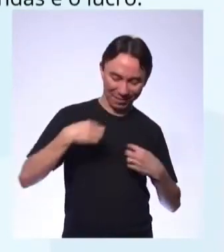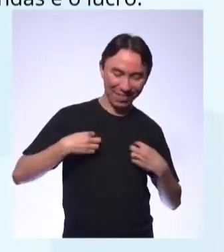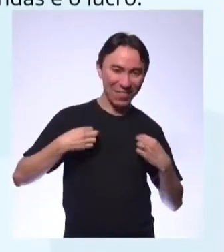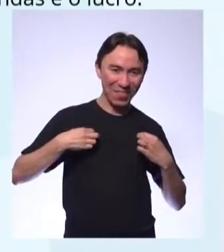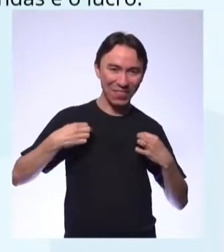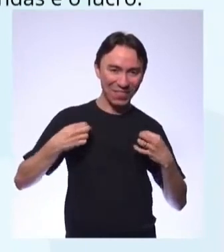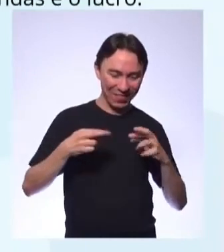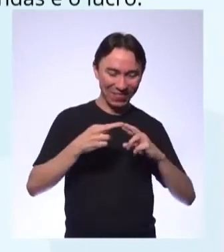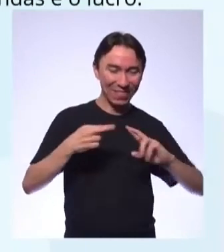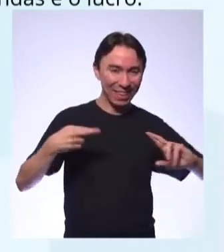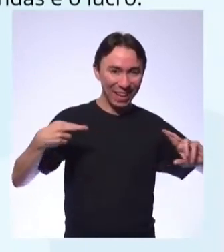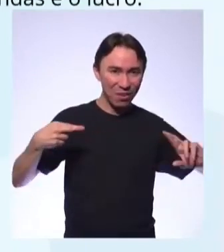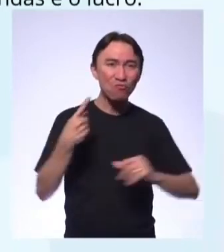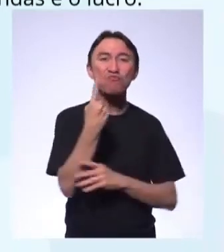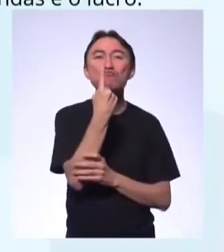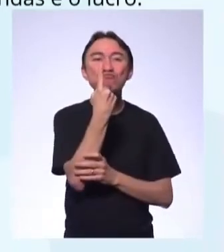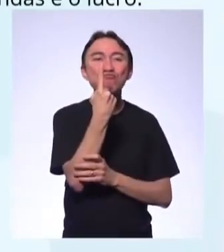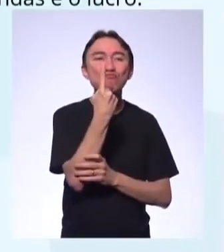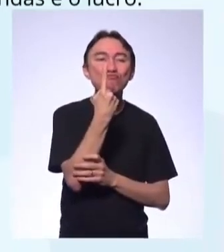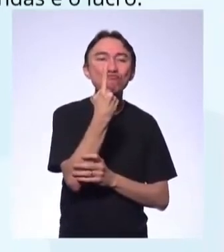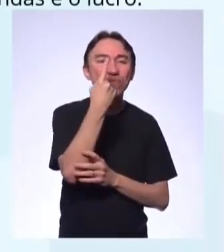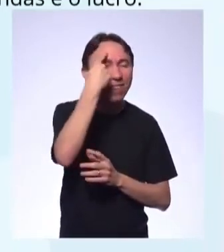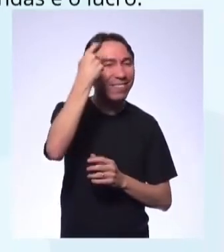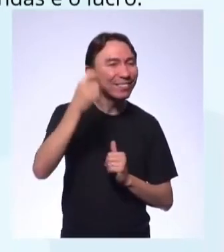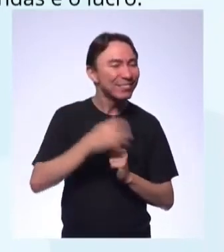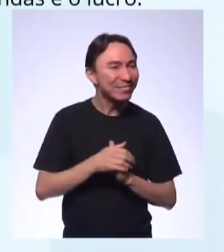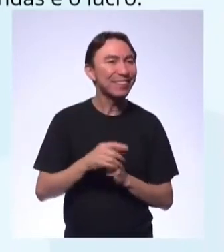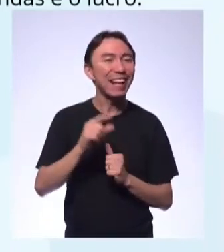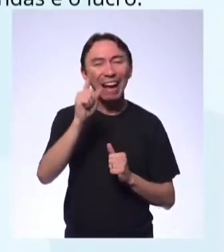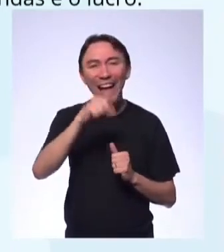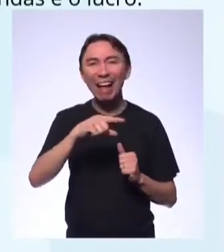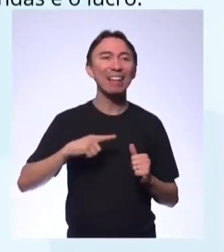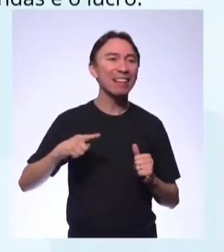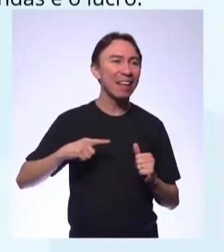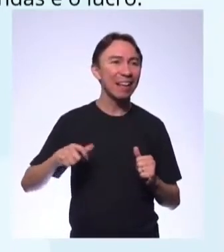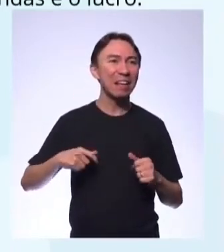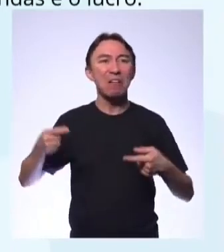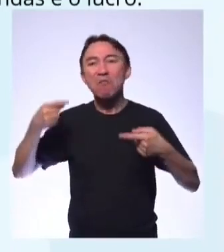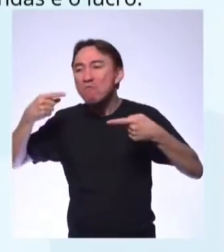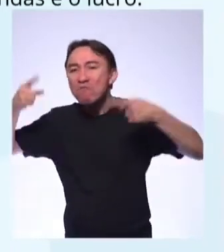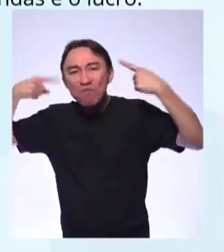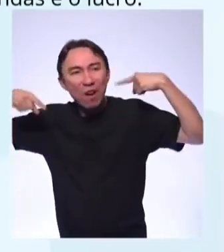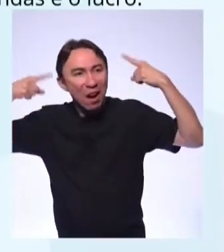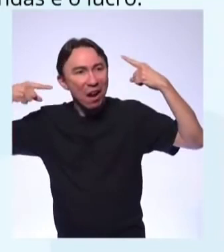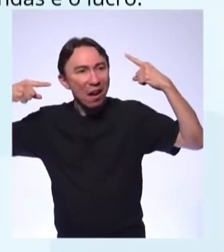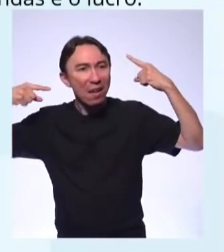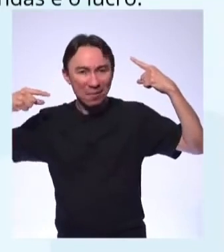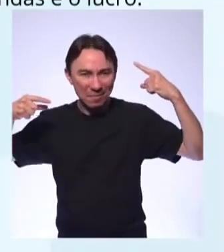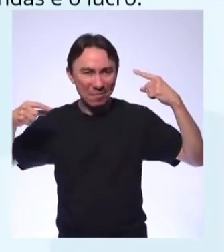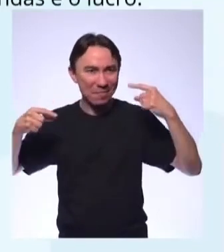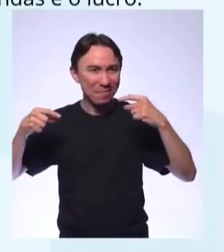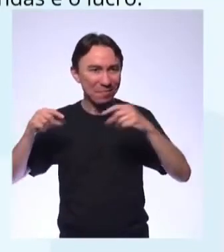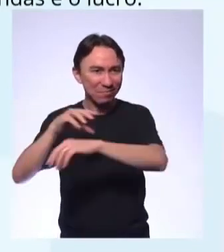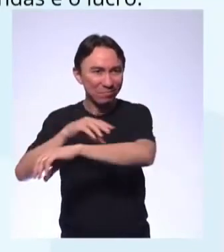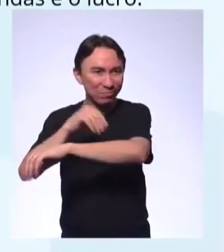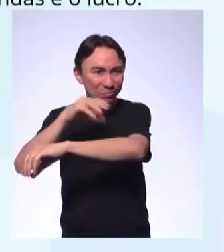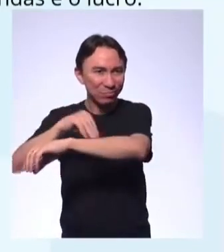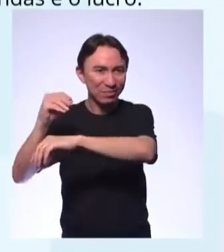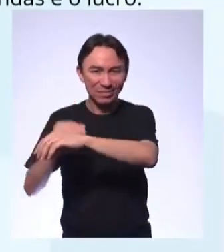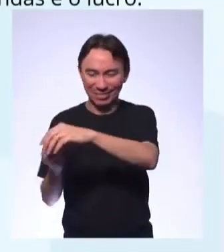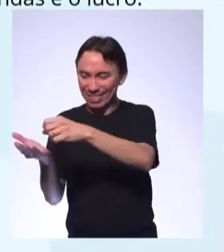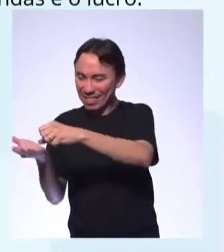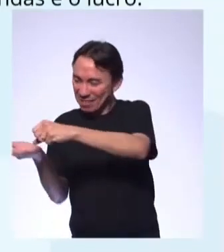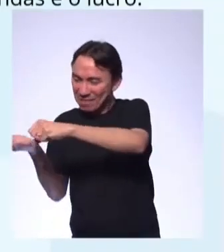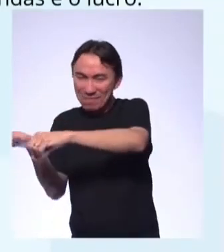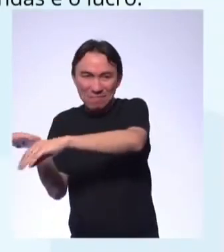nesta máquina aí. Então, ela pega a matéria-prima, provavelmente ela tem uma ovelha ali perto dela, que ela tosquiou para tirar a lã, ela mesma cria